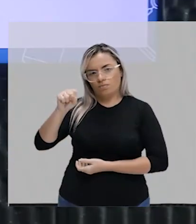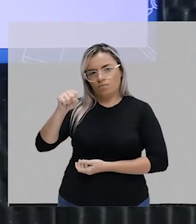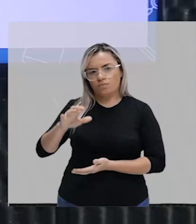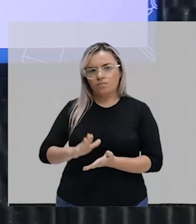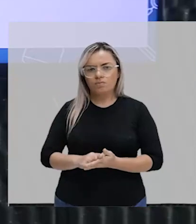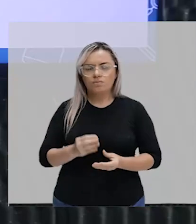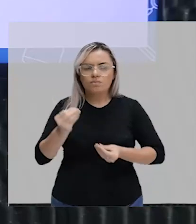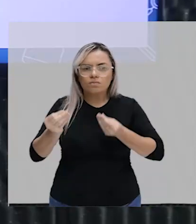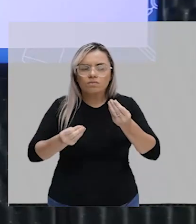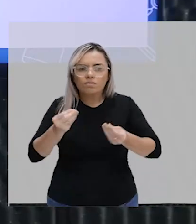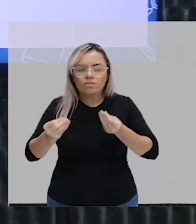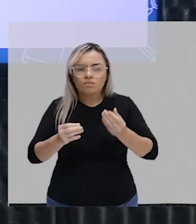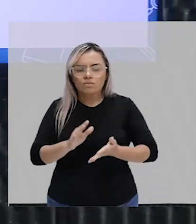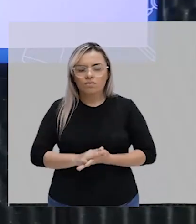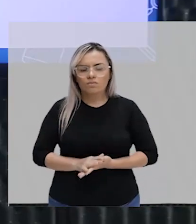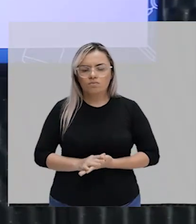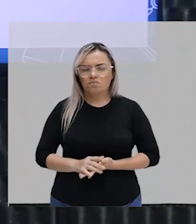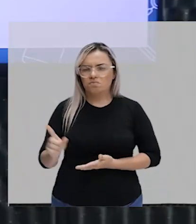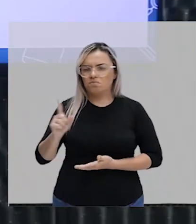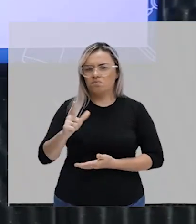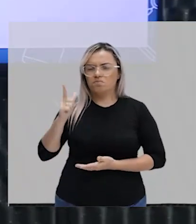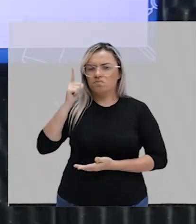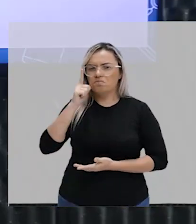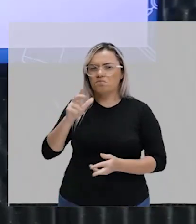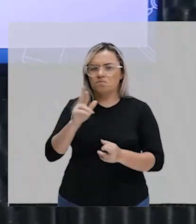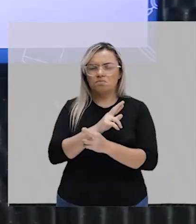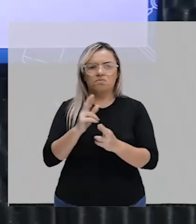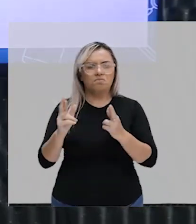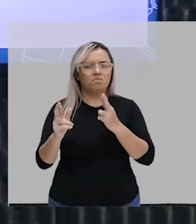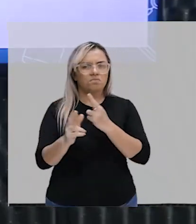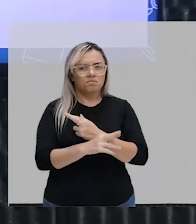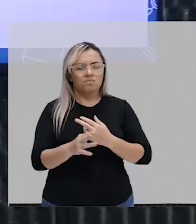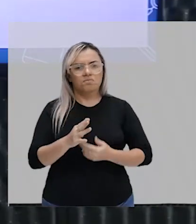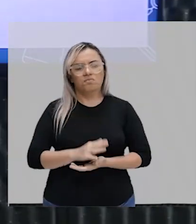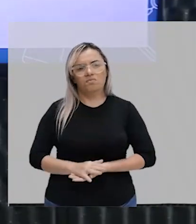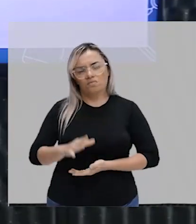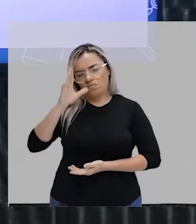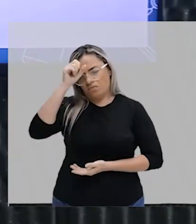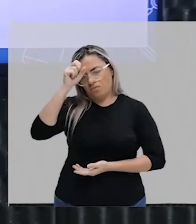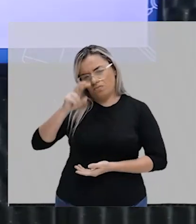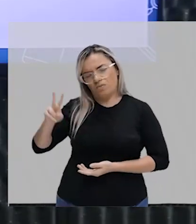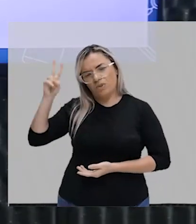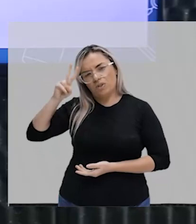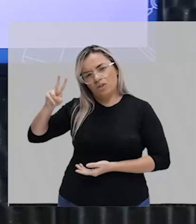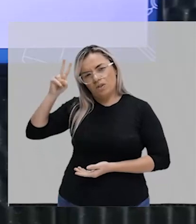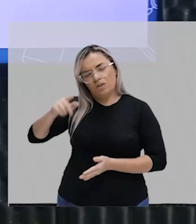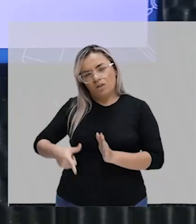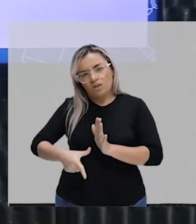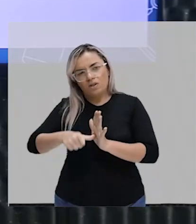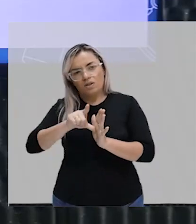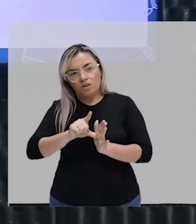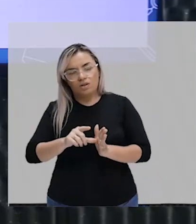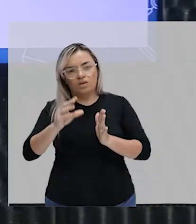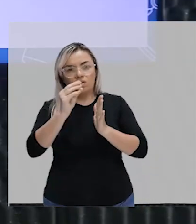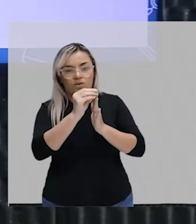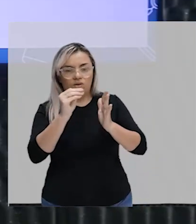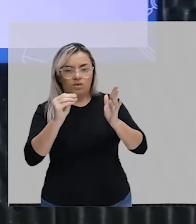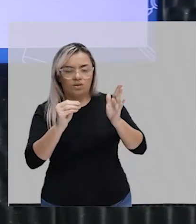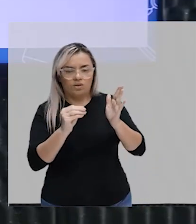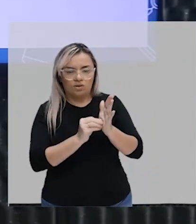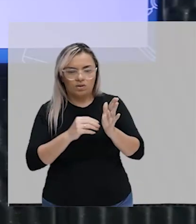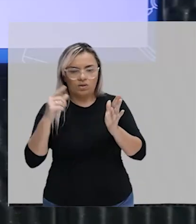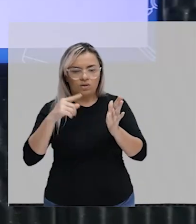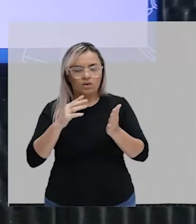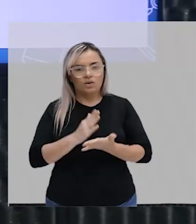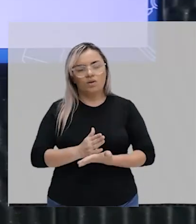ver isso? Ainda não consegui fazer a associação. Gente, lembra que em aulas anteriores nós falamos do conjunto das partes? E